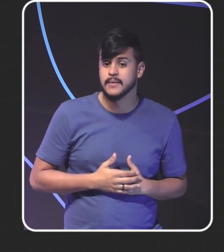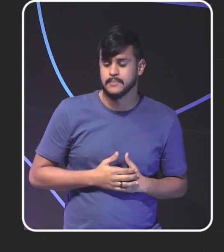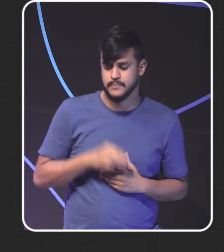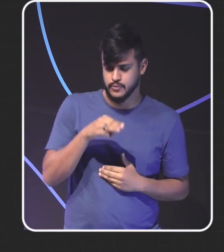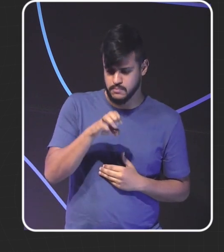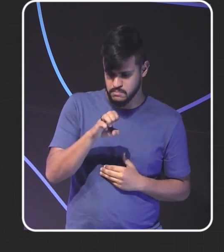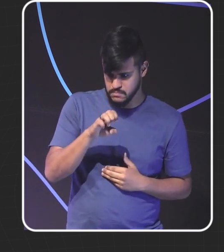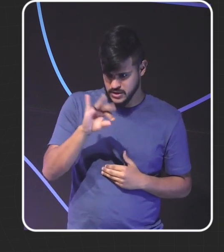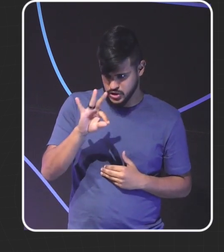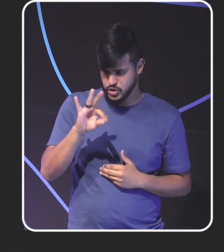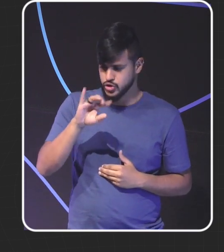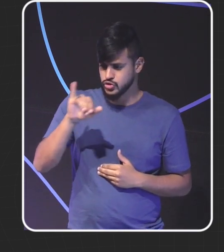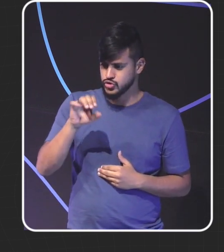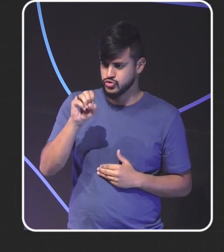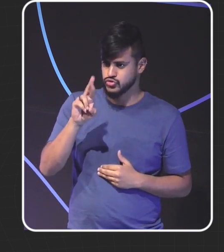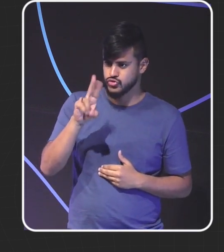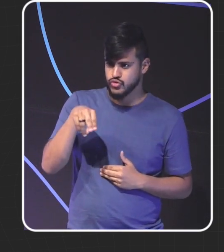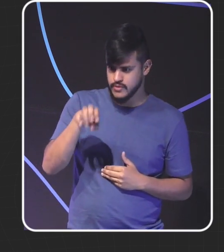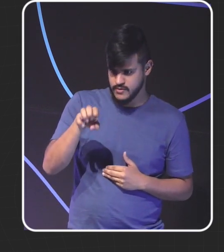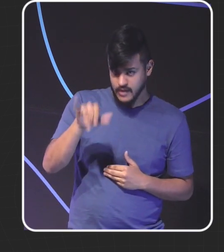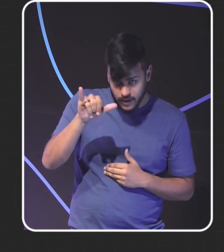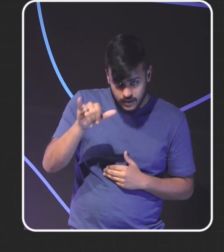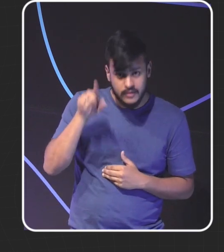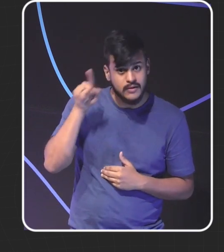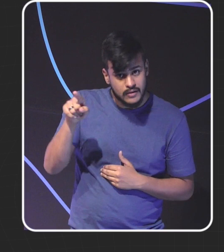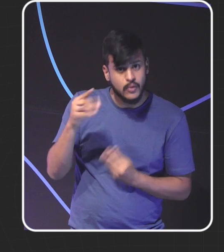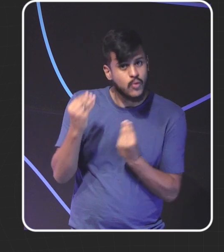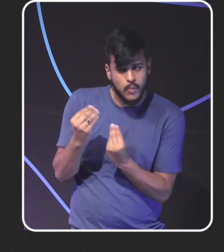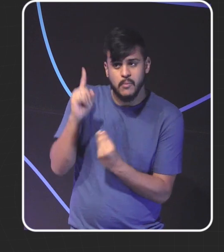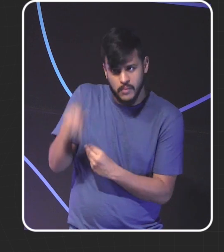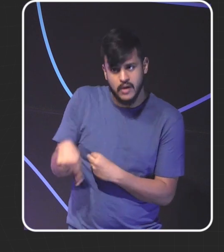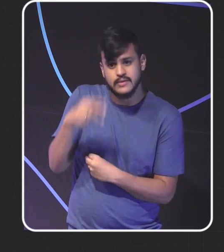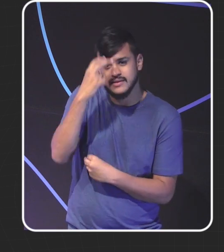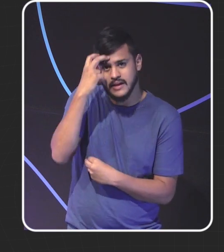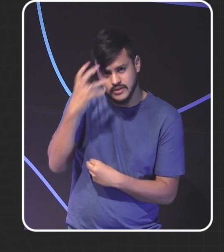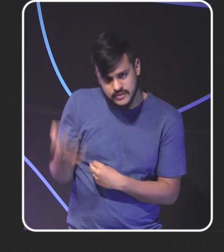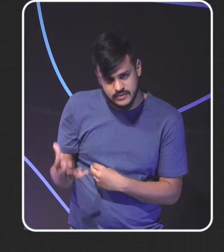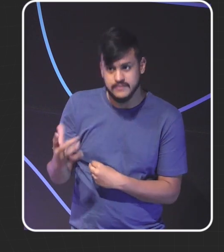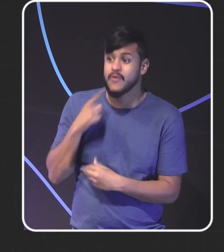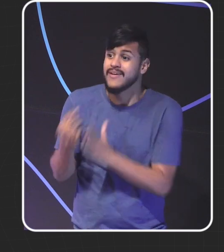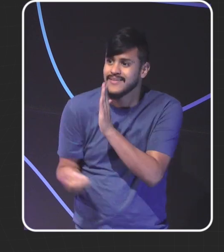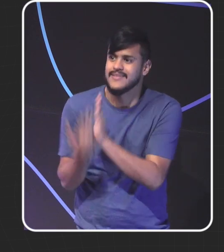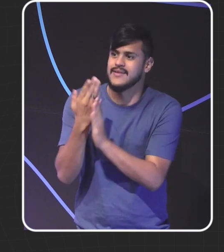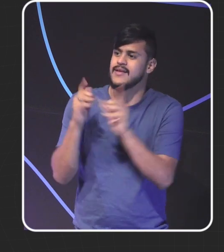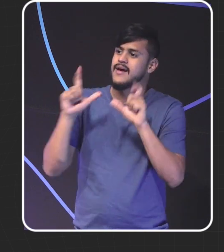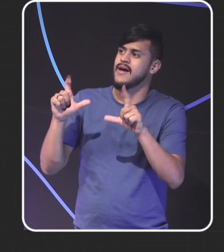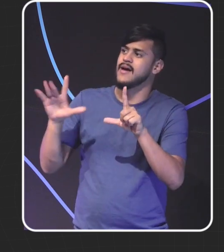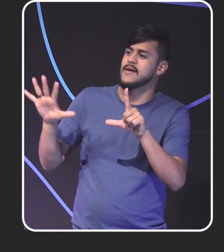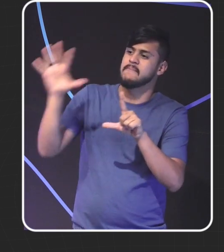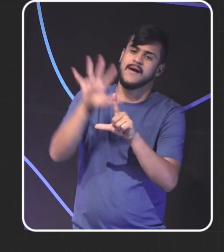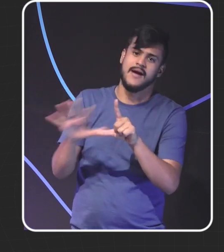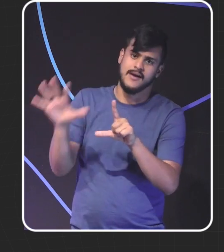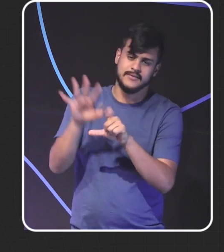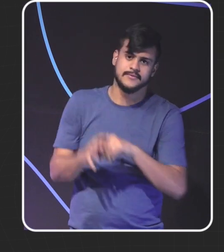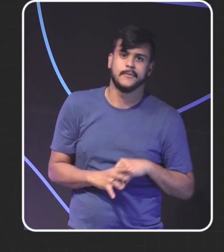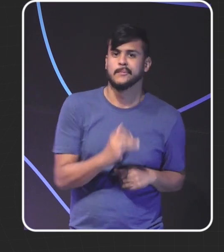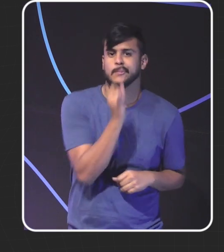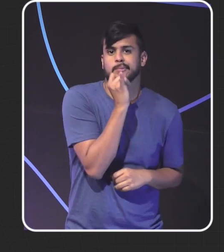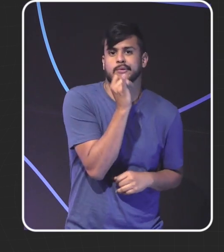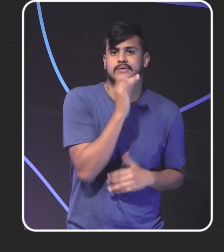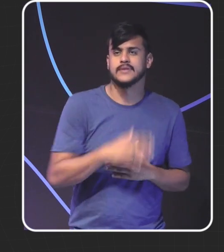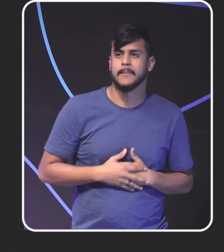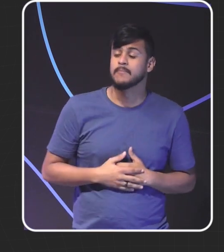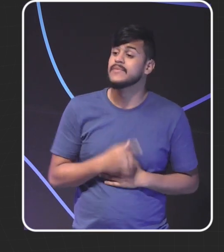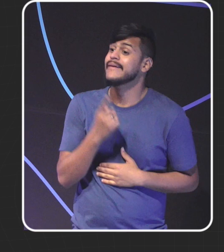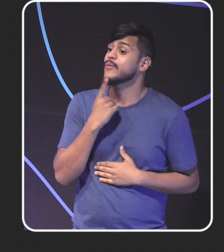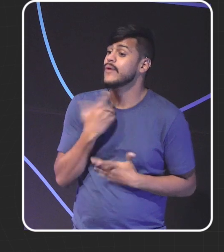né? O Midjourney acaba sendo esse serviço de inteligência artificial que gera imagens, né? Então você coloca lá, quero